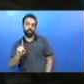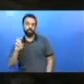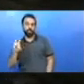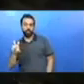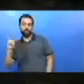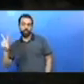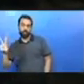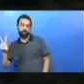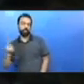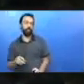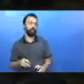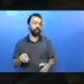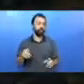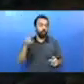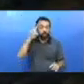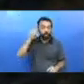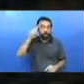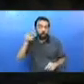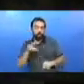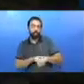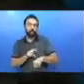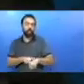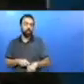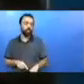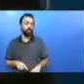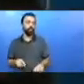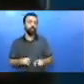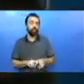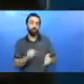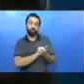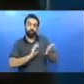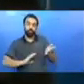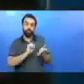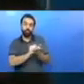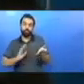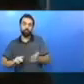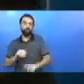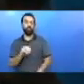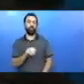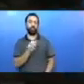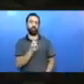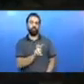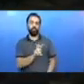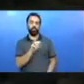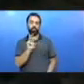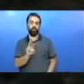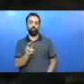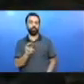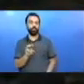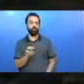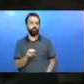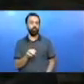da história com a lenda do boi Bumbá. Faremos também tarefas, hoje serão as tarefas na página 53 e o em